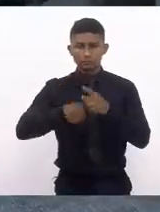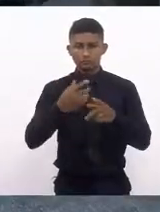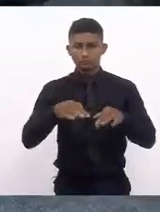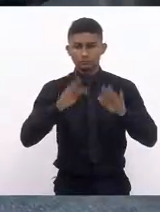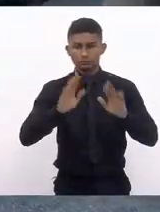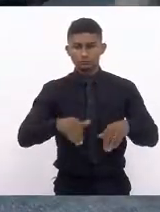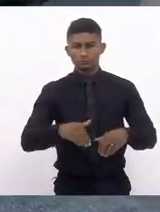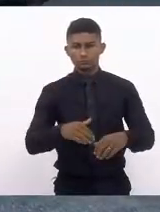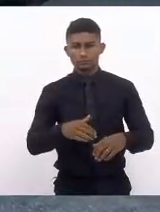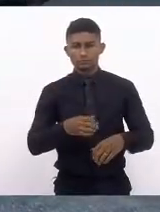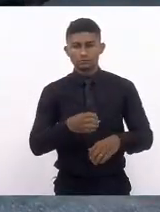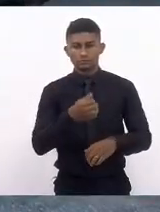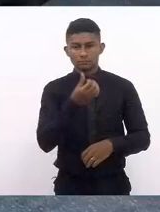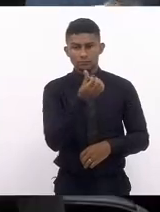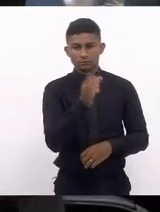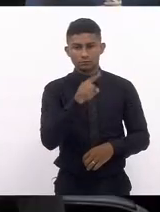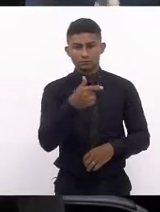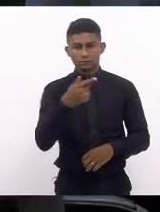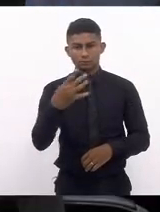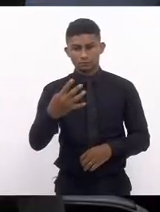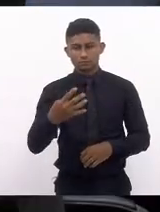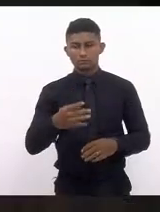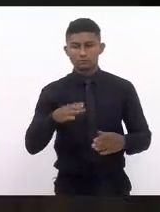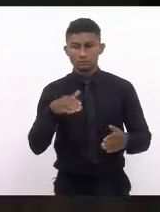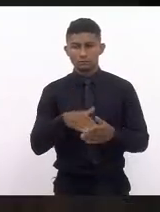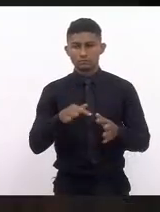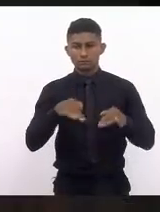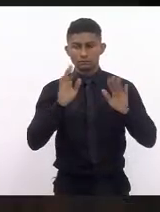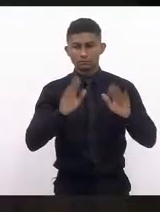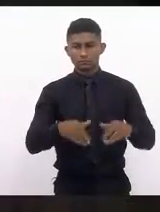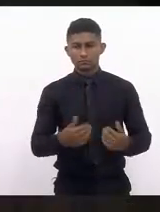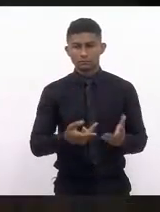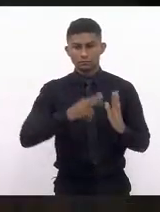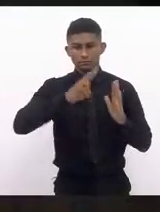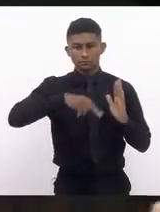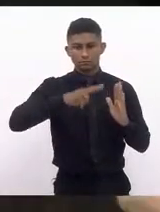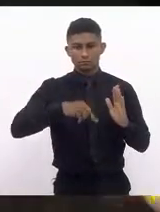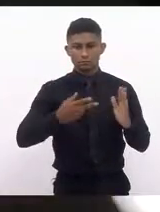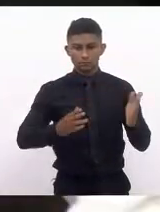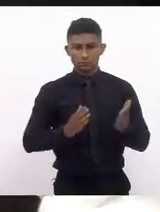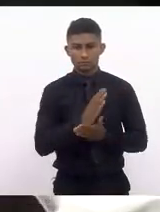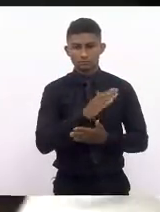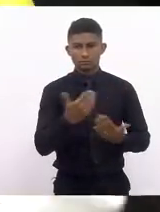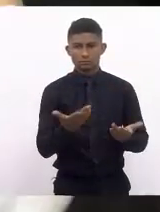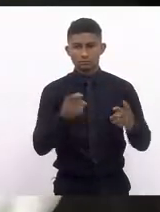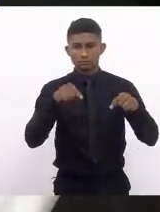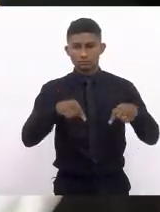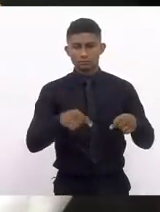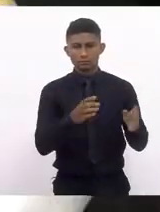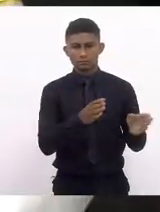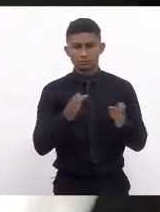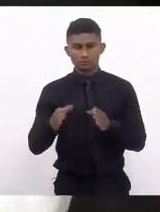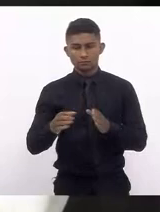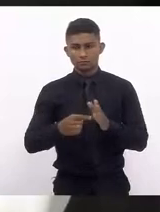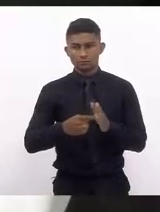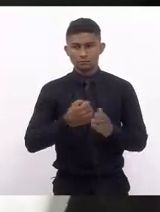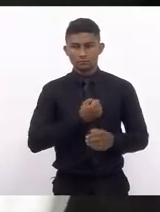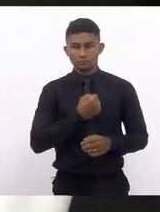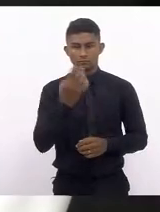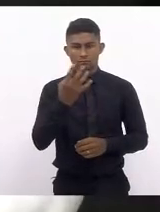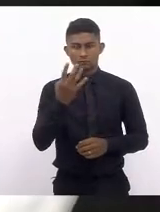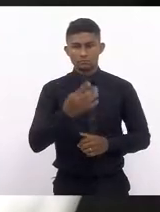seu 18:24 lida e aprovada a ata passa-se a hora da 4ª sessão ordinária